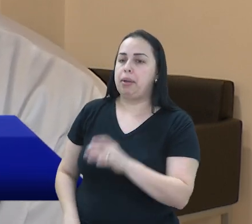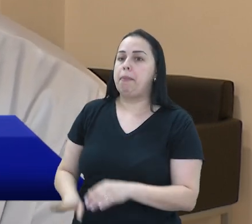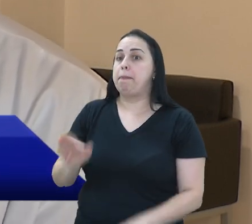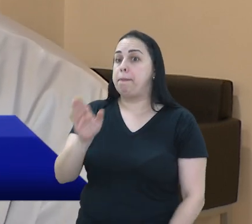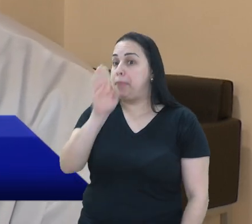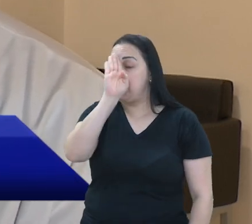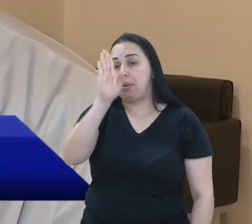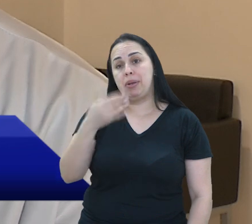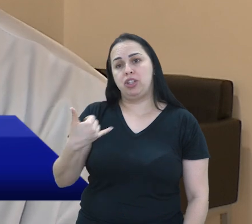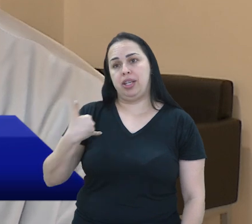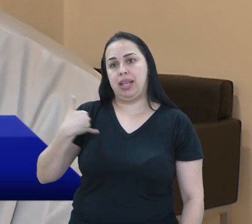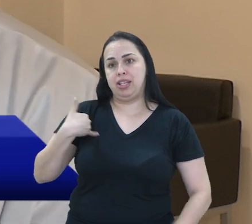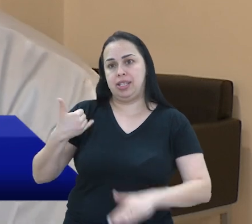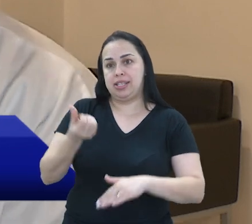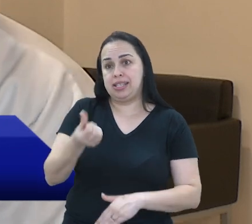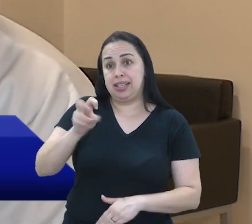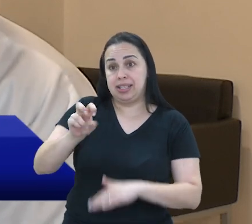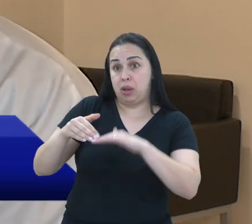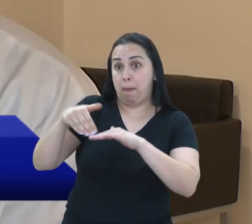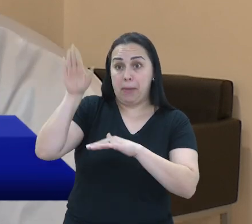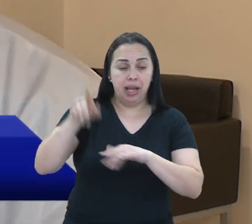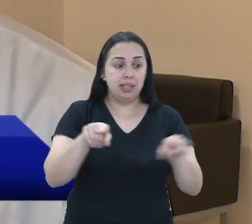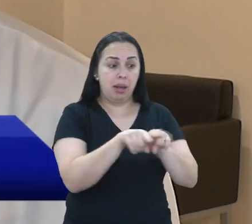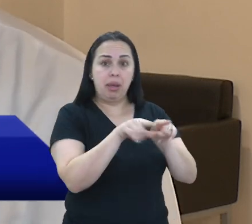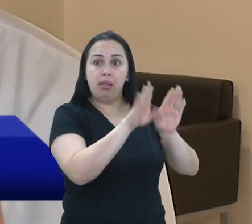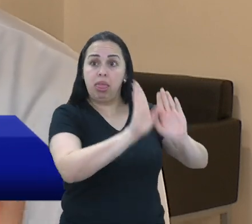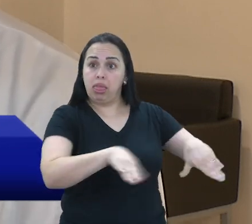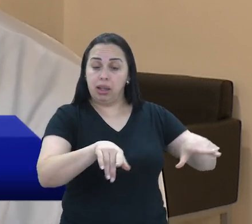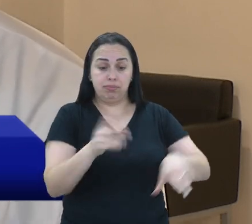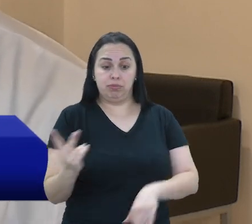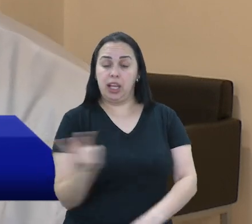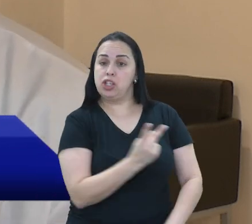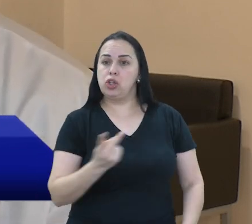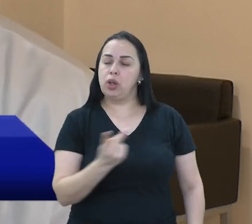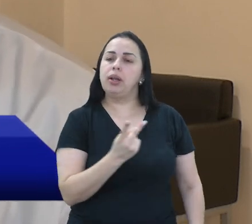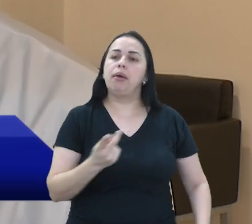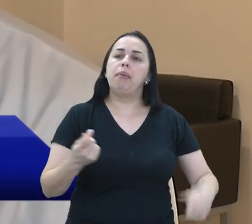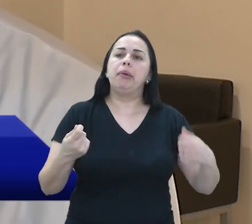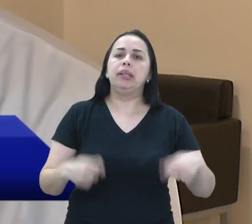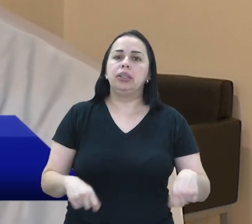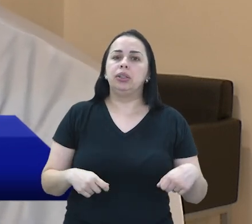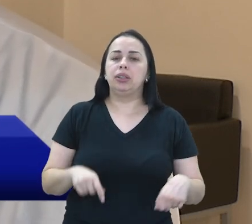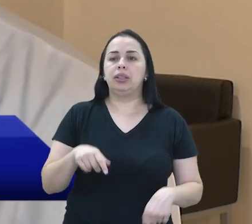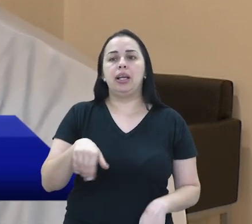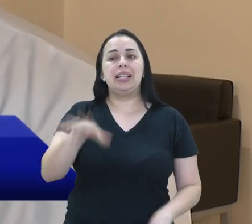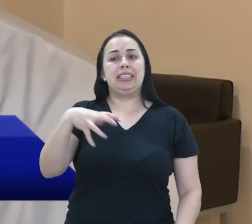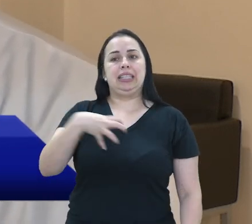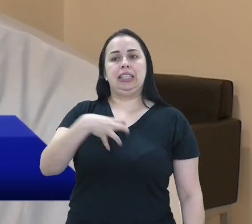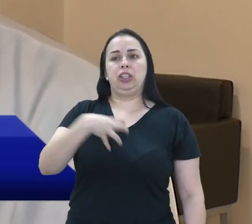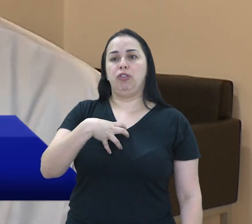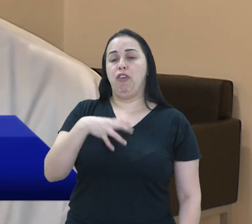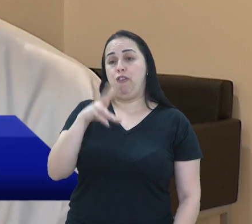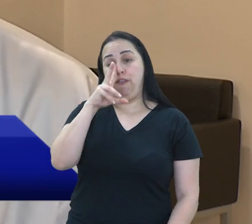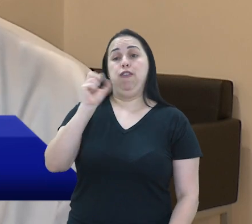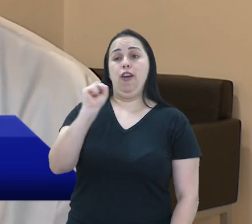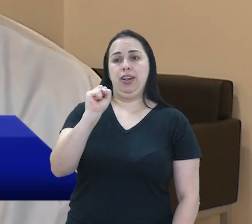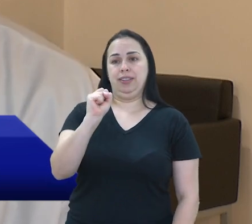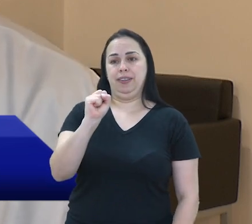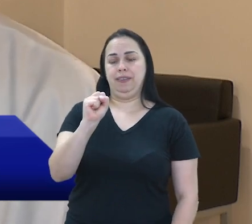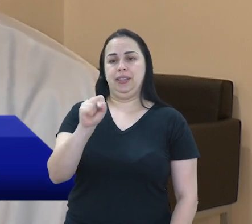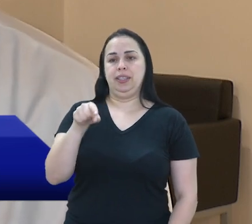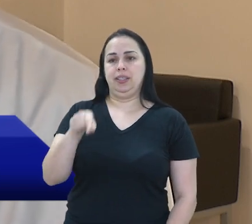têm acima de 65 anos e as crianças. E são nessas pessoas que nós temos, geralmente, os sintomas